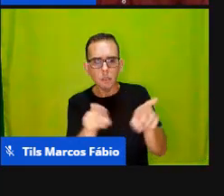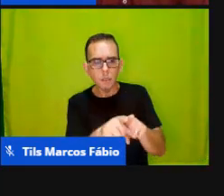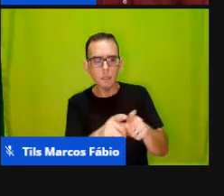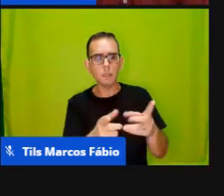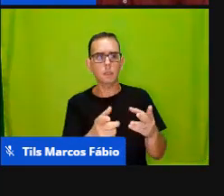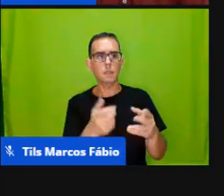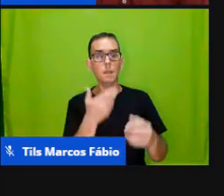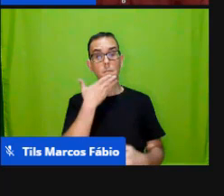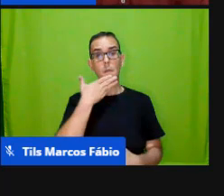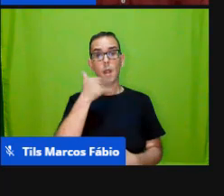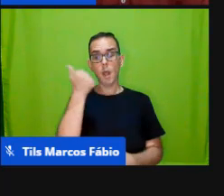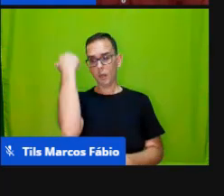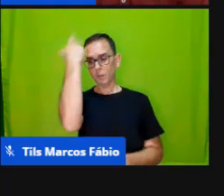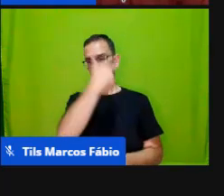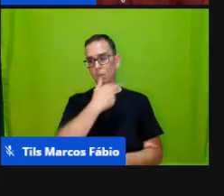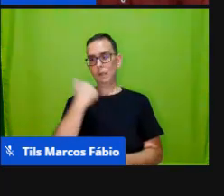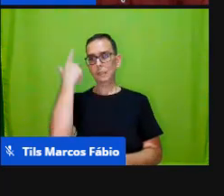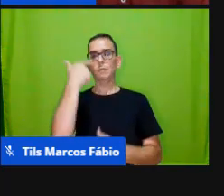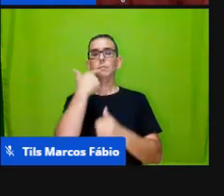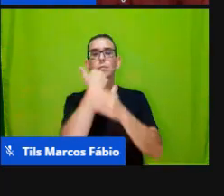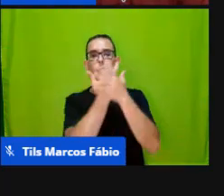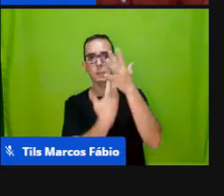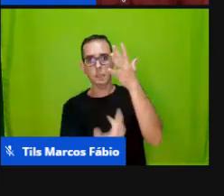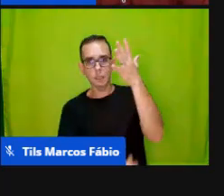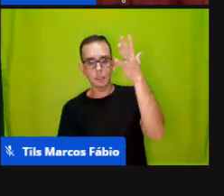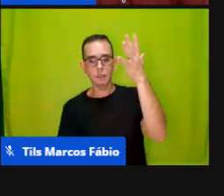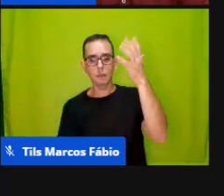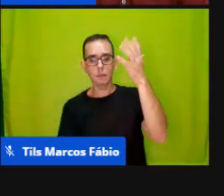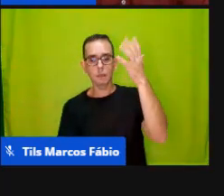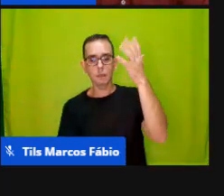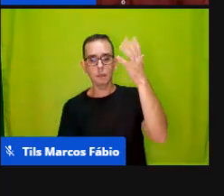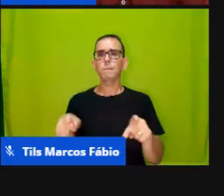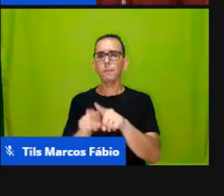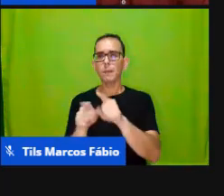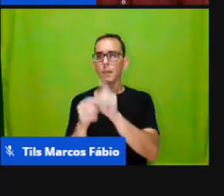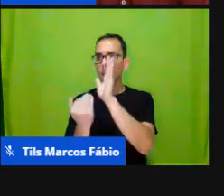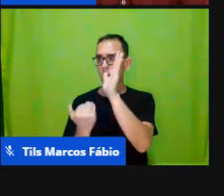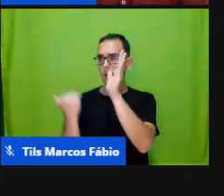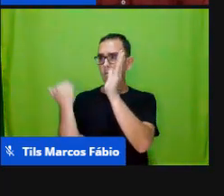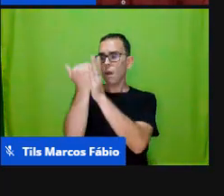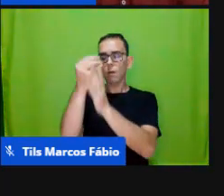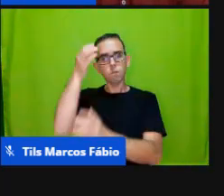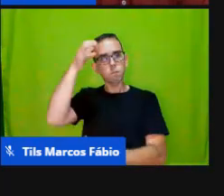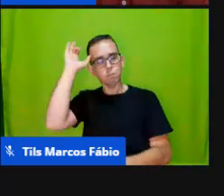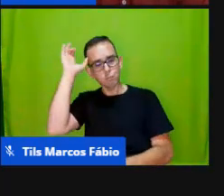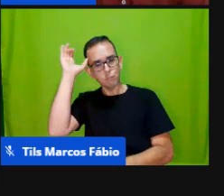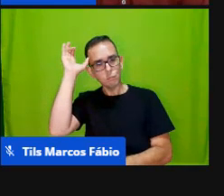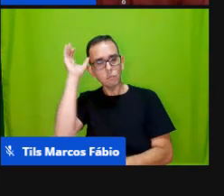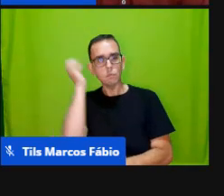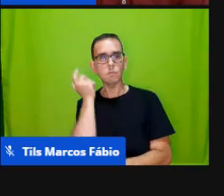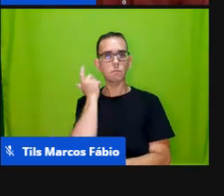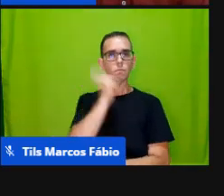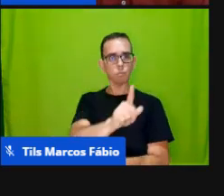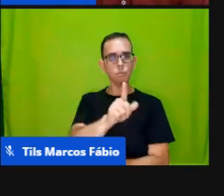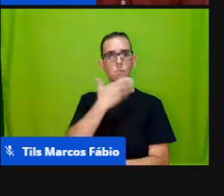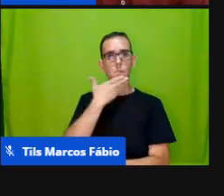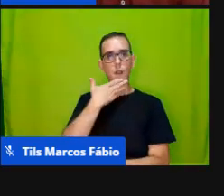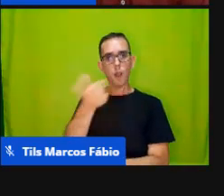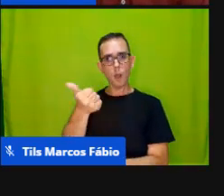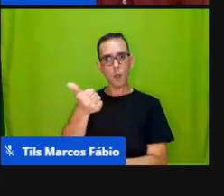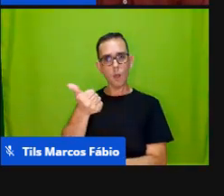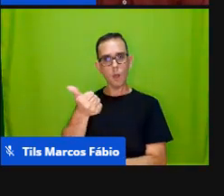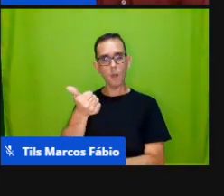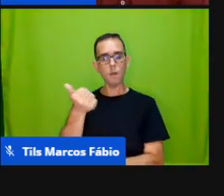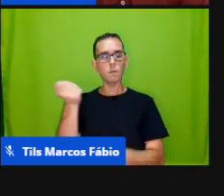melhora a circulação sanguínea, aumenta o cognitivo, a capacidade cognitiva das sinapses,